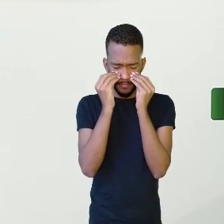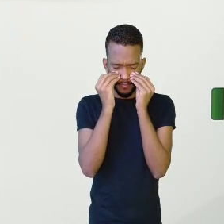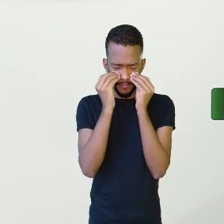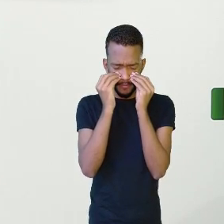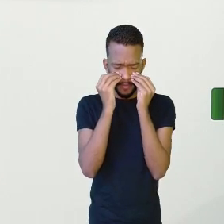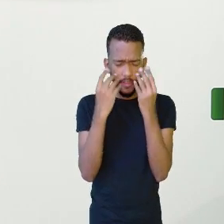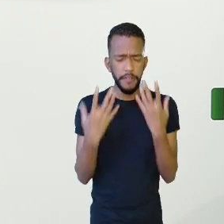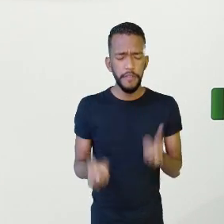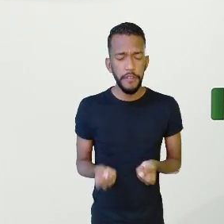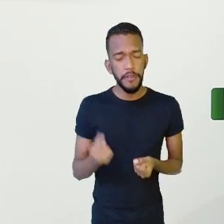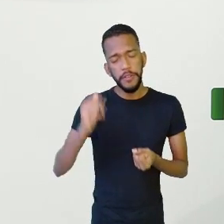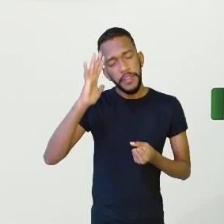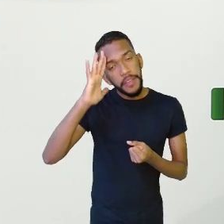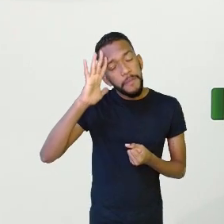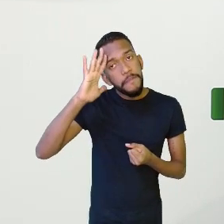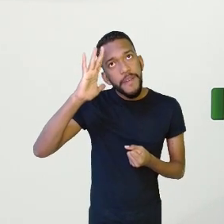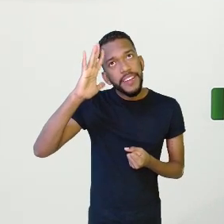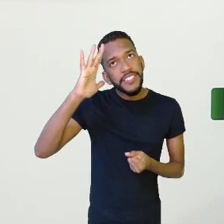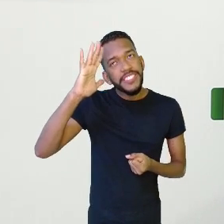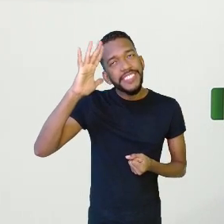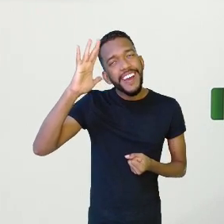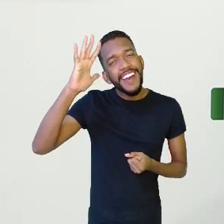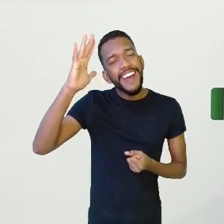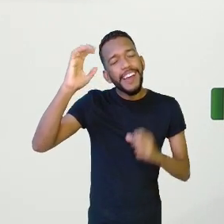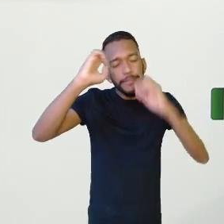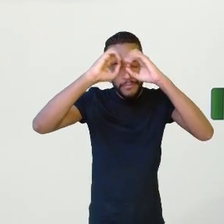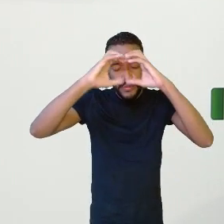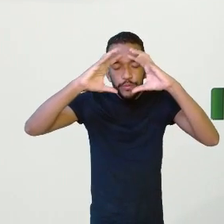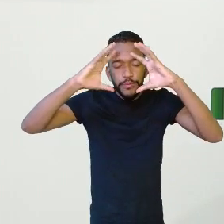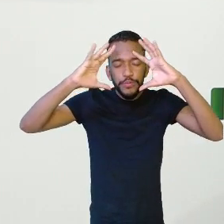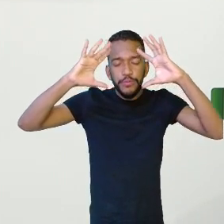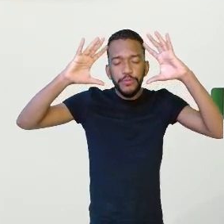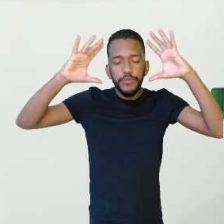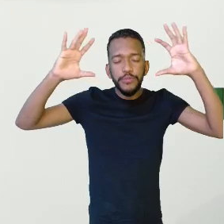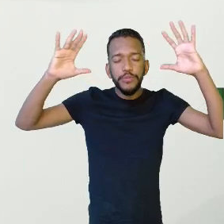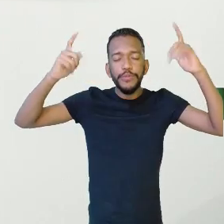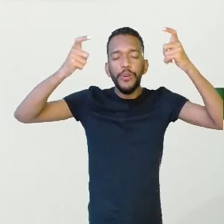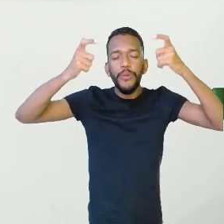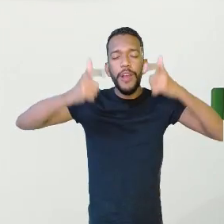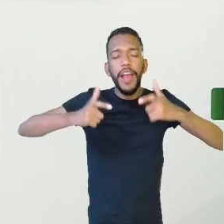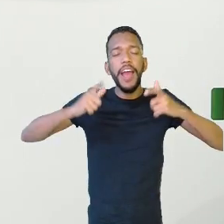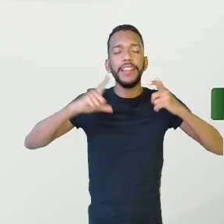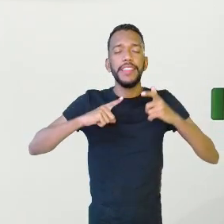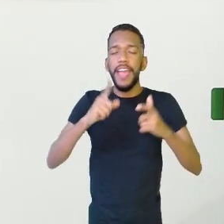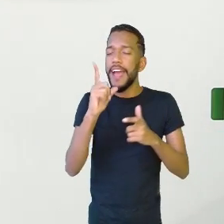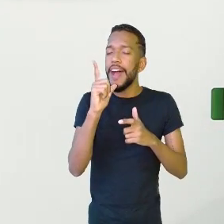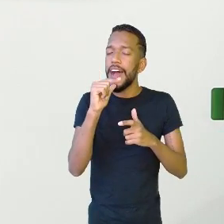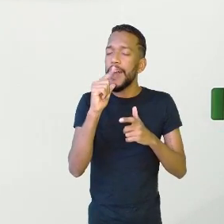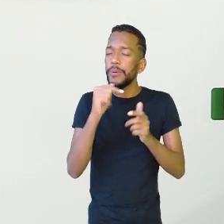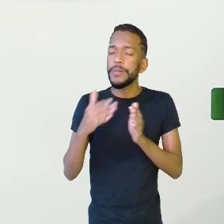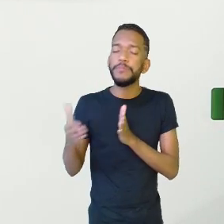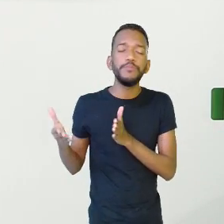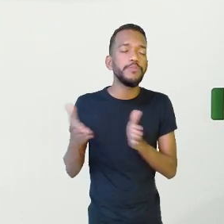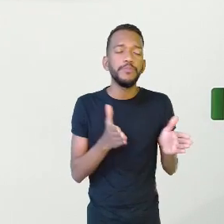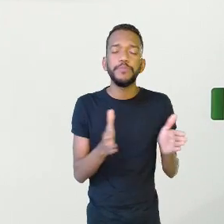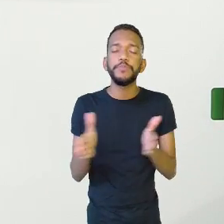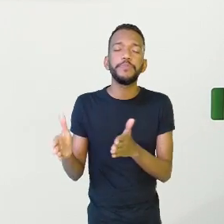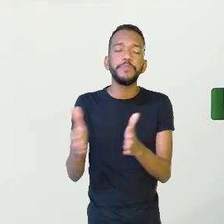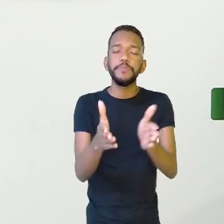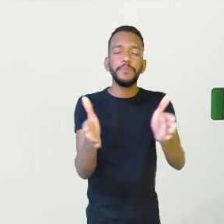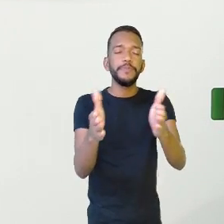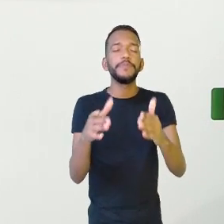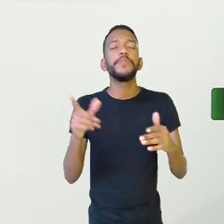vamos imaginar um lugar cheio, com muitos rios, com muitas águas, e um